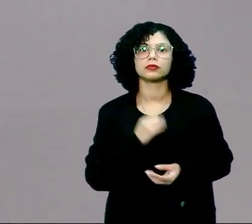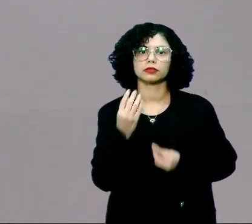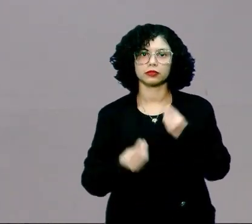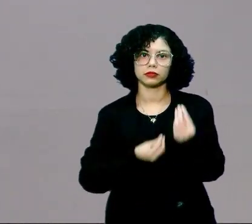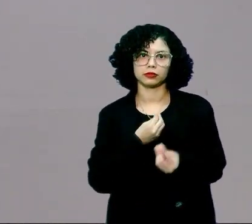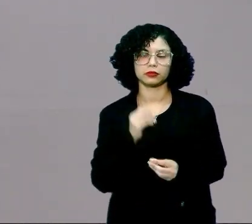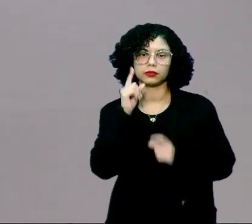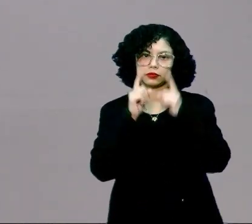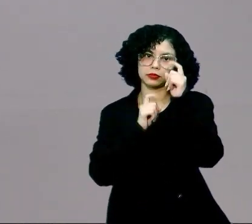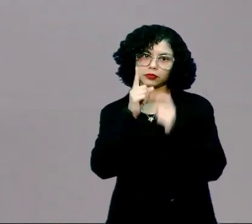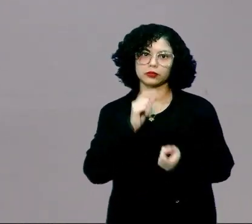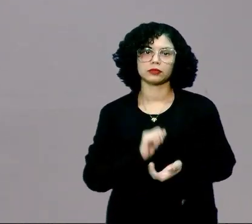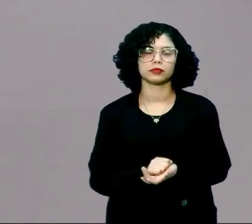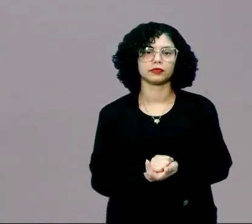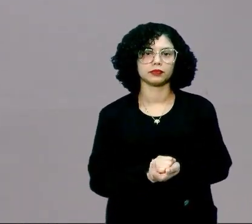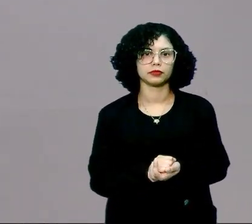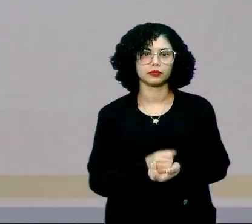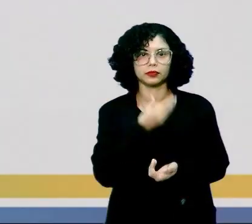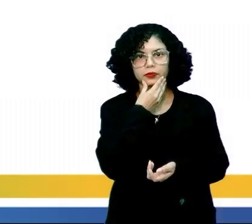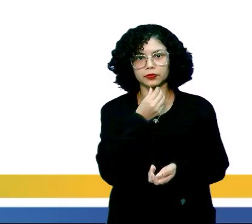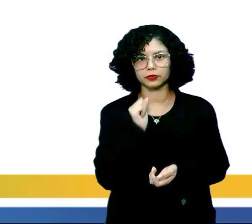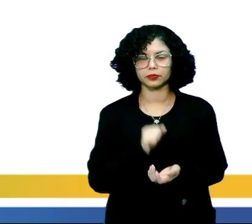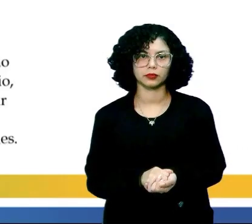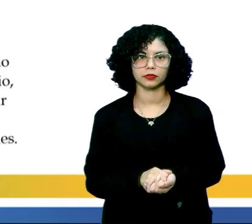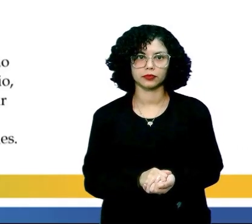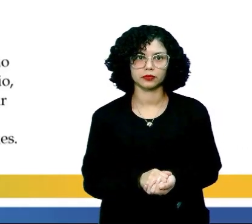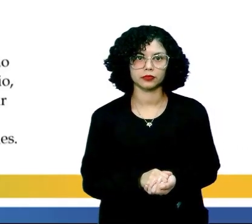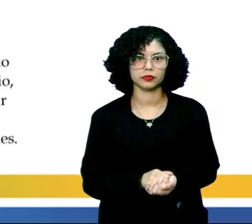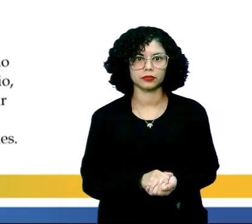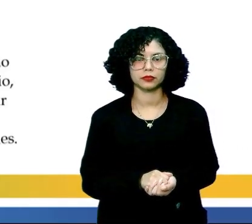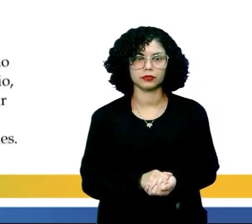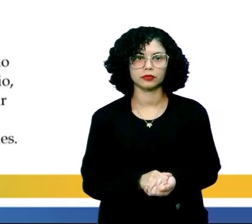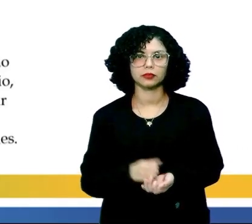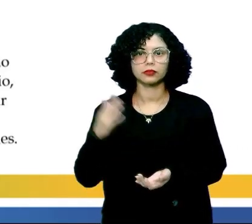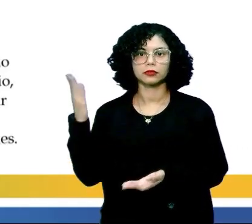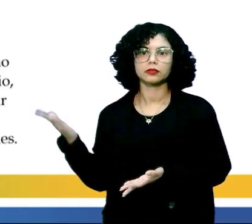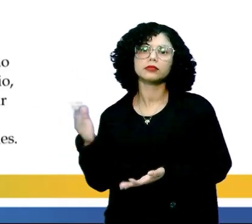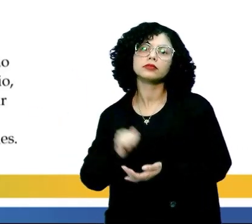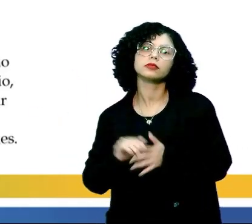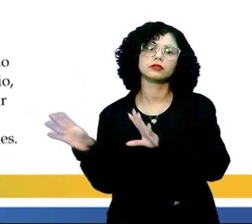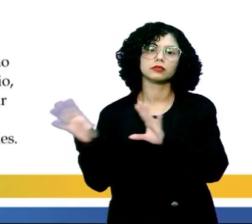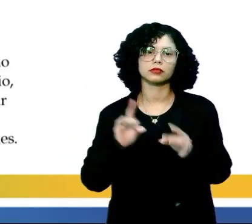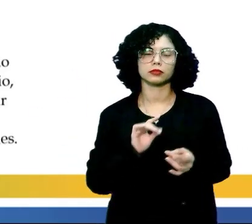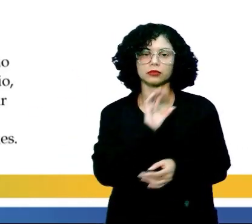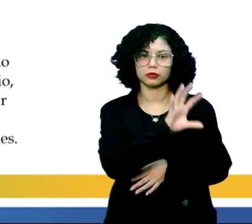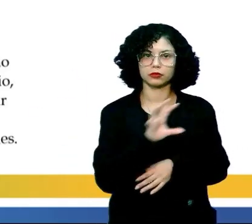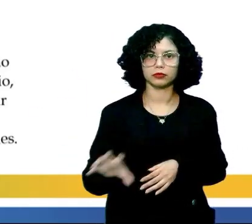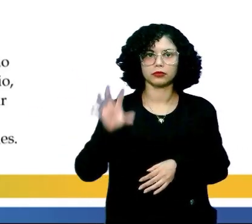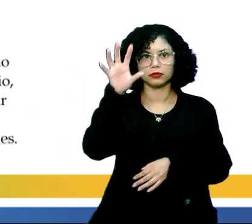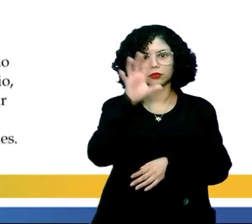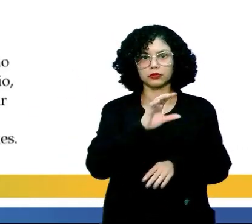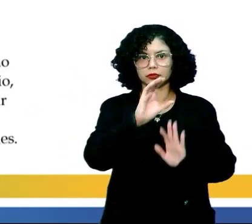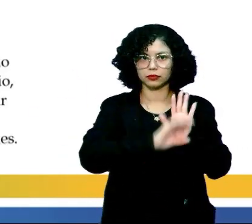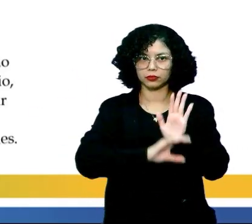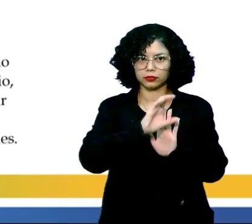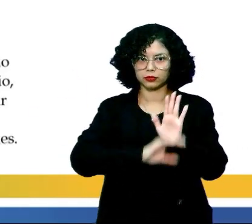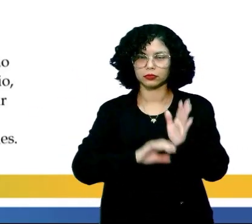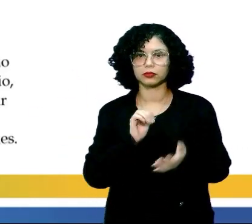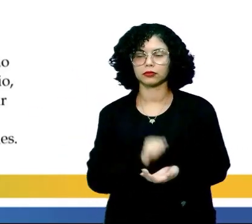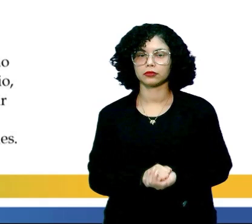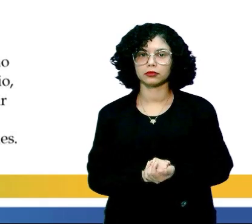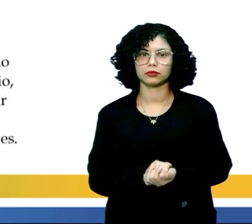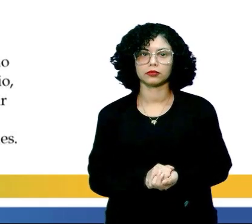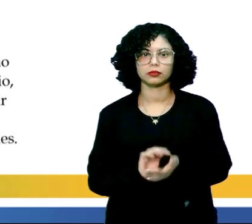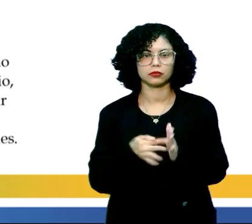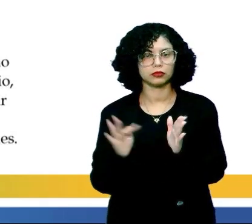uma expressão aí do homem, tá? E aí, eu trouxe aí esse mapa conceitual